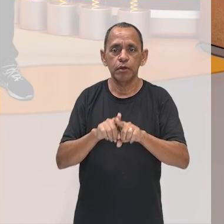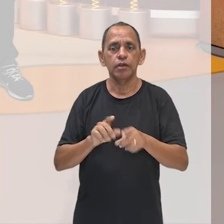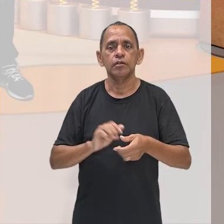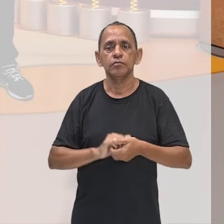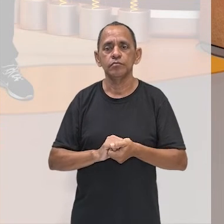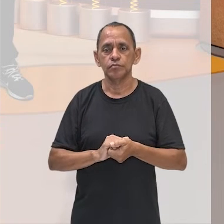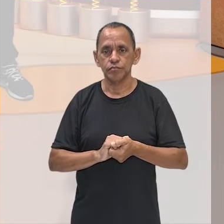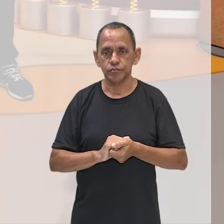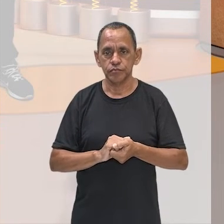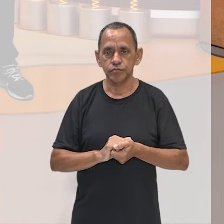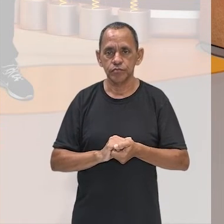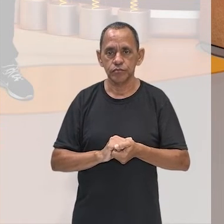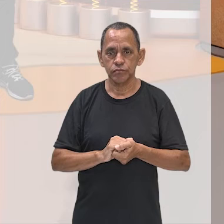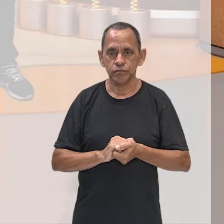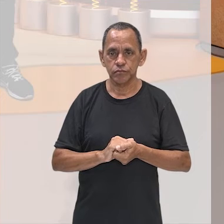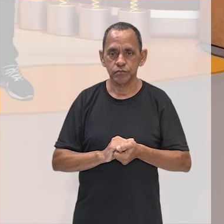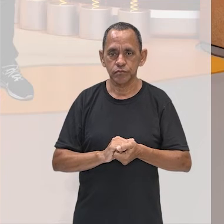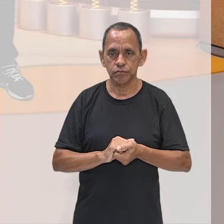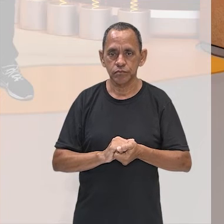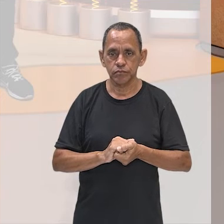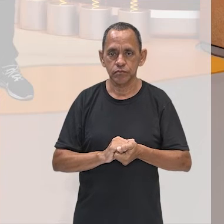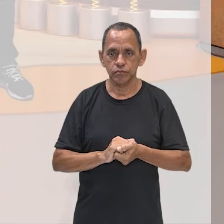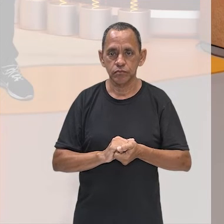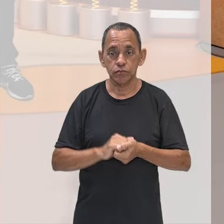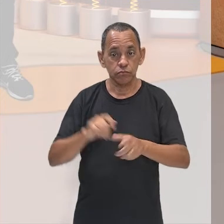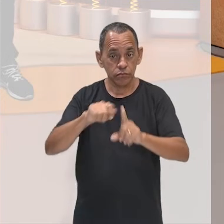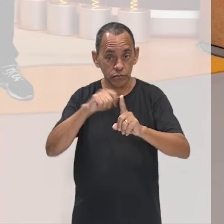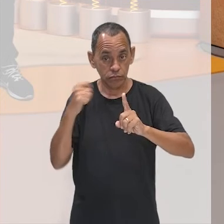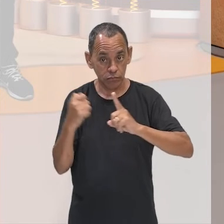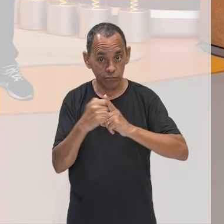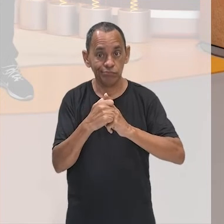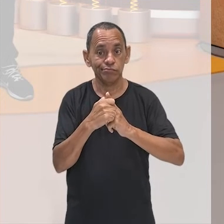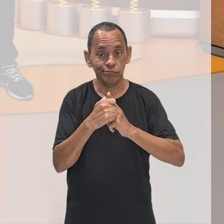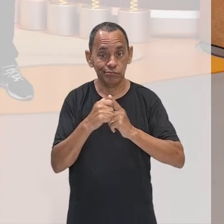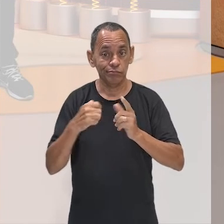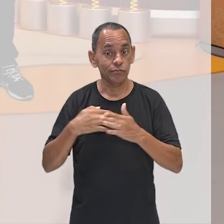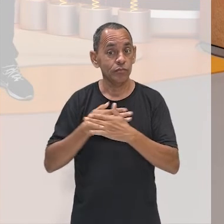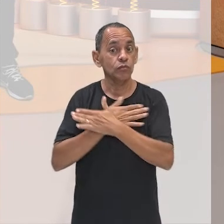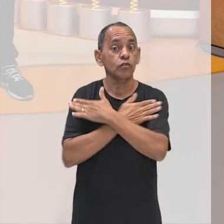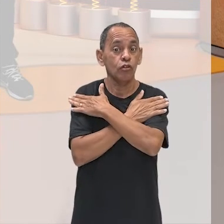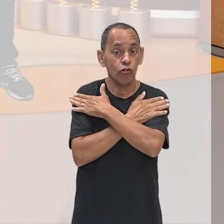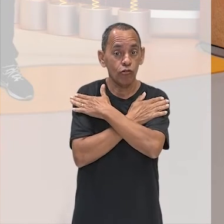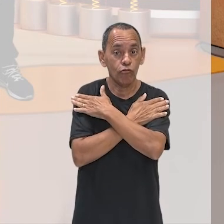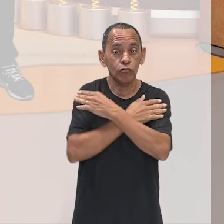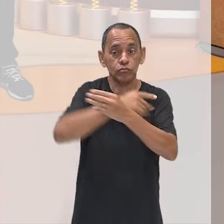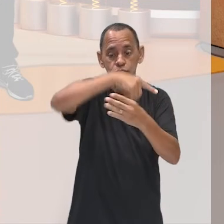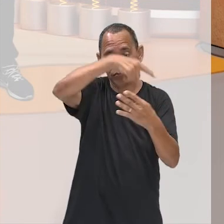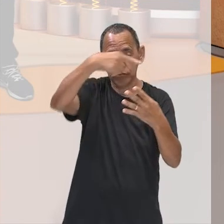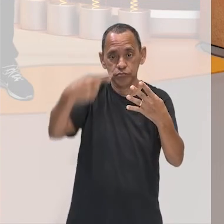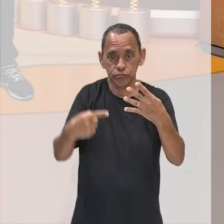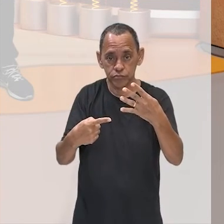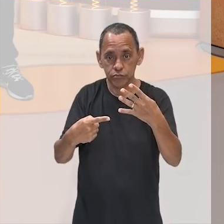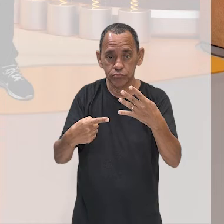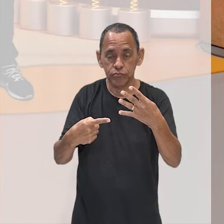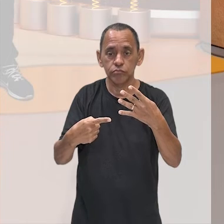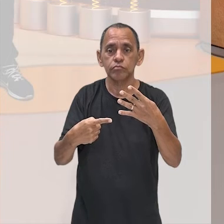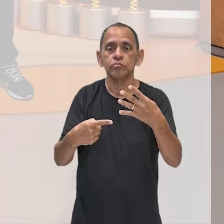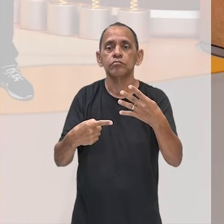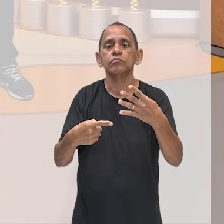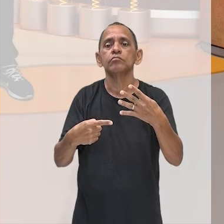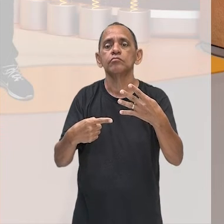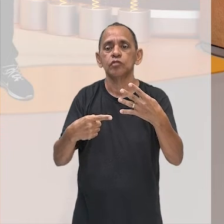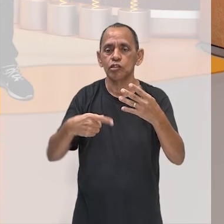astecas a sociedade asteca ela vai ser formada, olha só, pelos camponeses, artesãos,